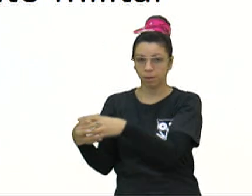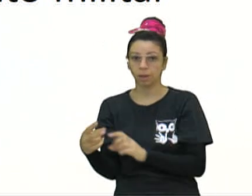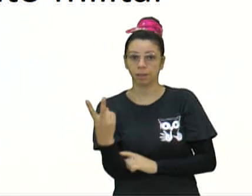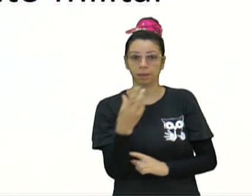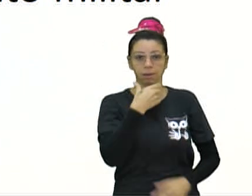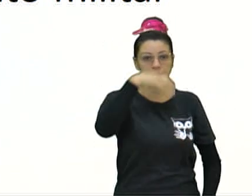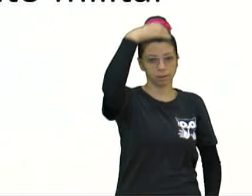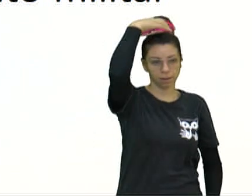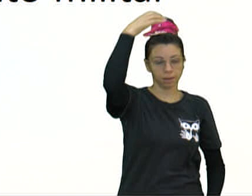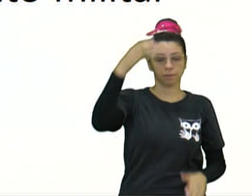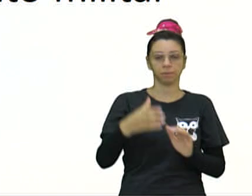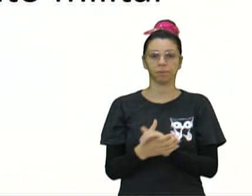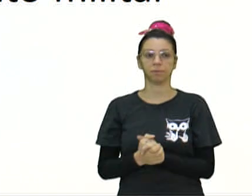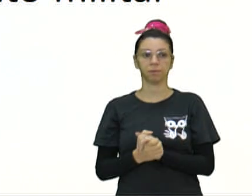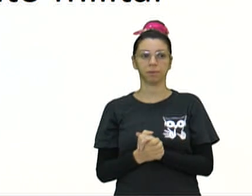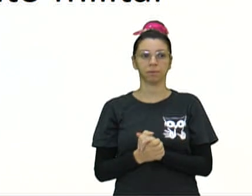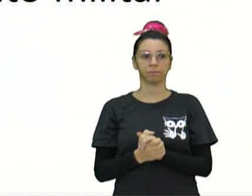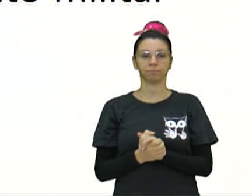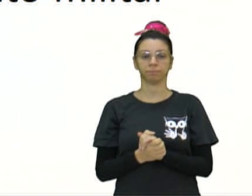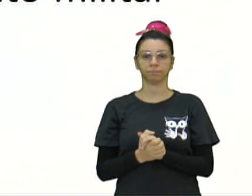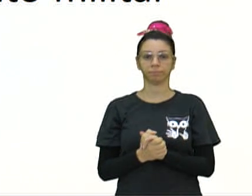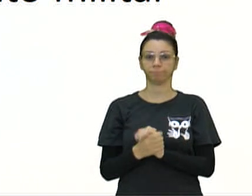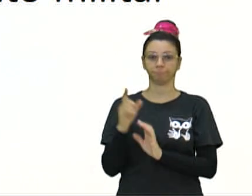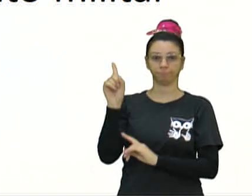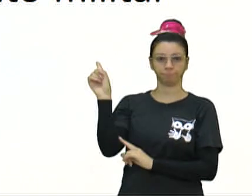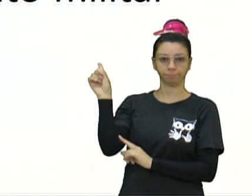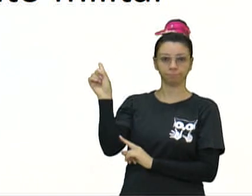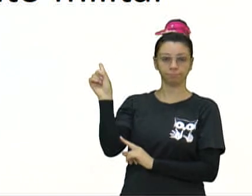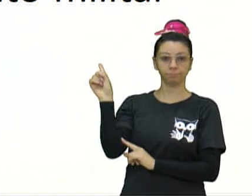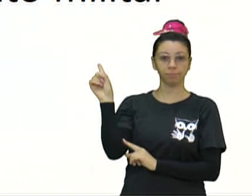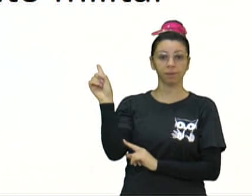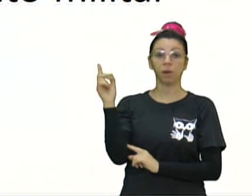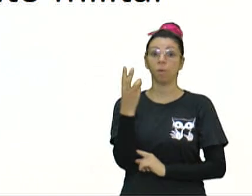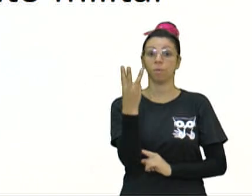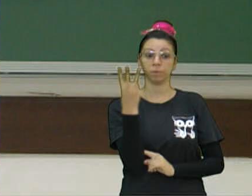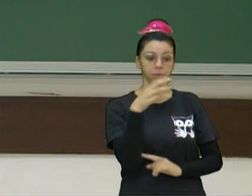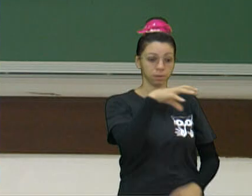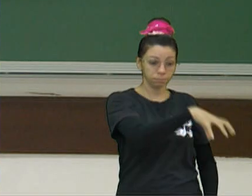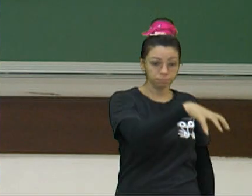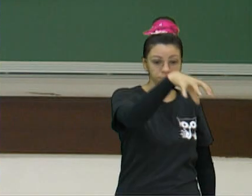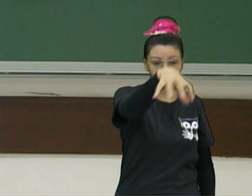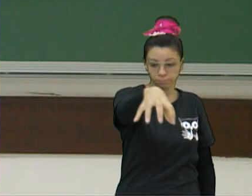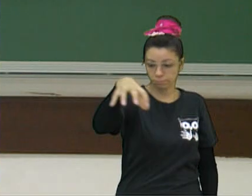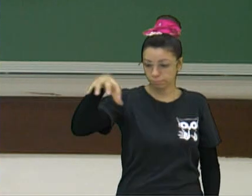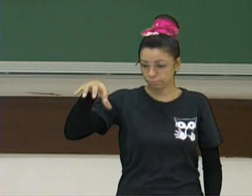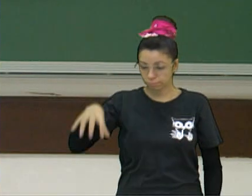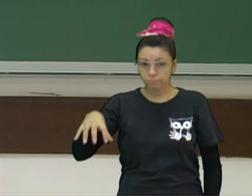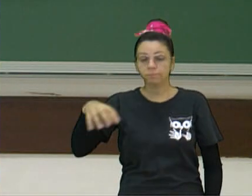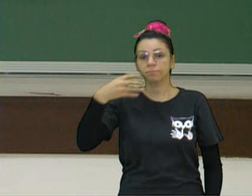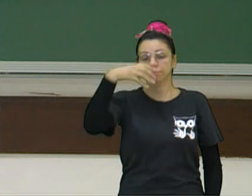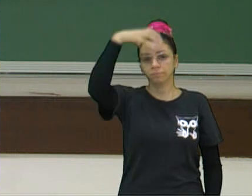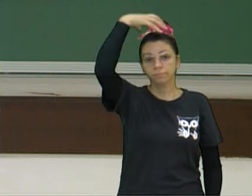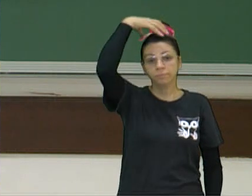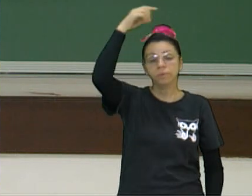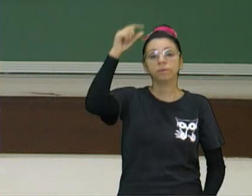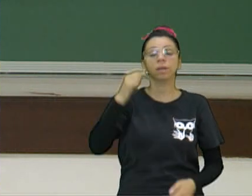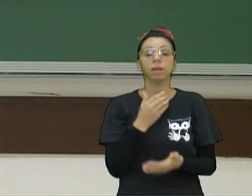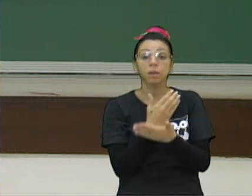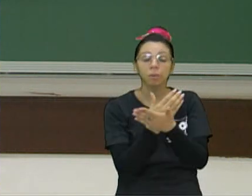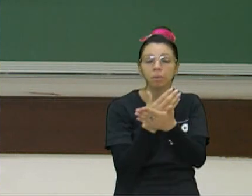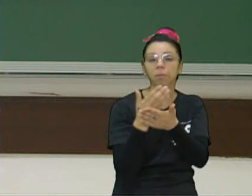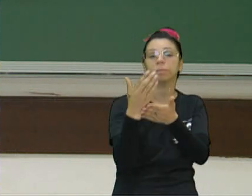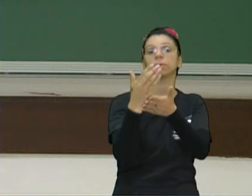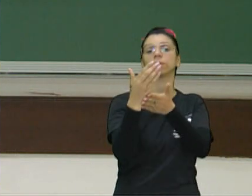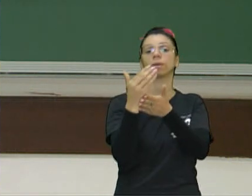Pakaeche, o Goguryeo e Silla. Então eram os 3 reinos que faziam parte, que deram origem à atual Coreia, né?